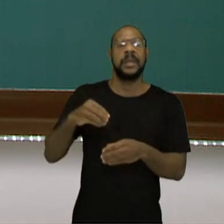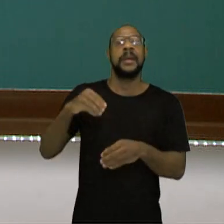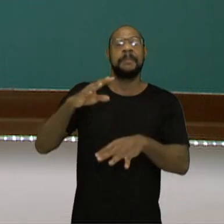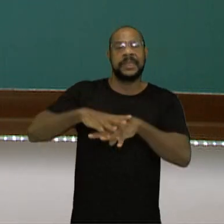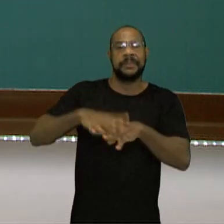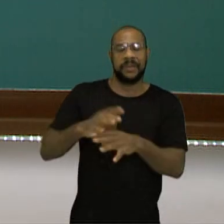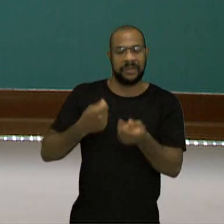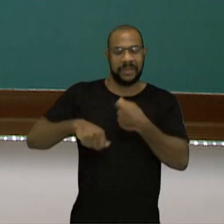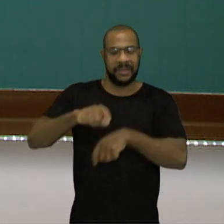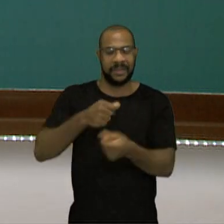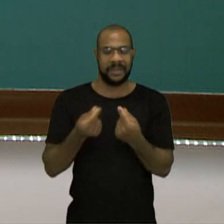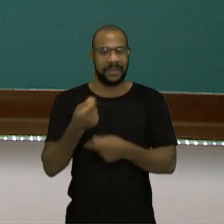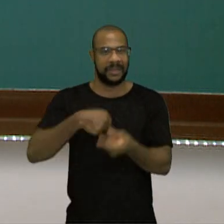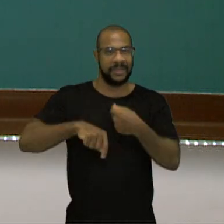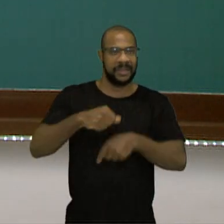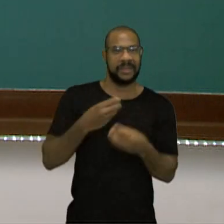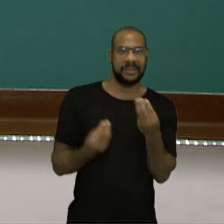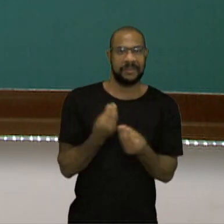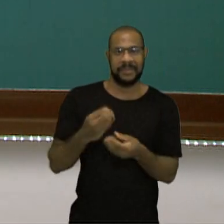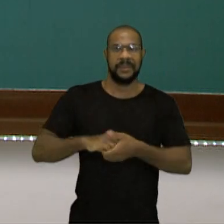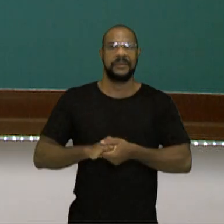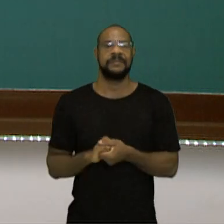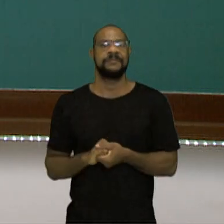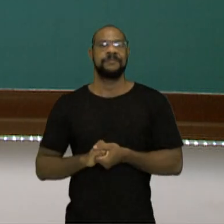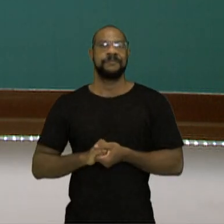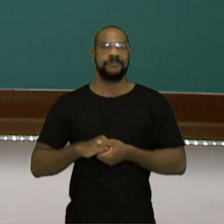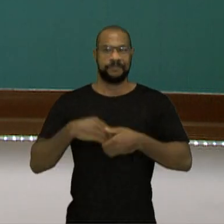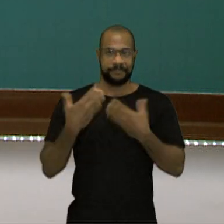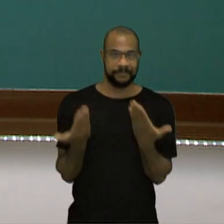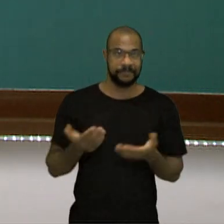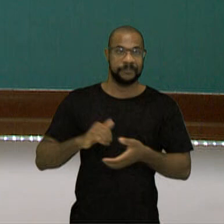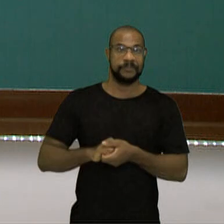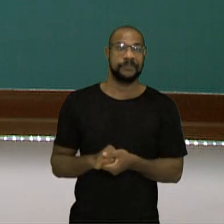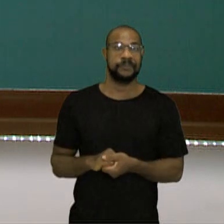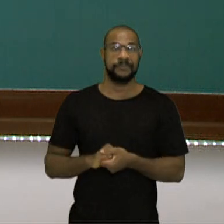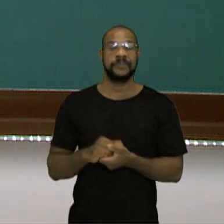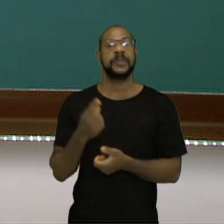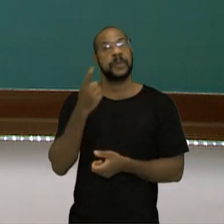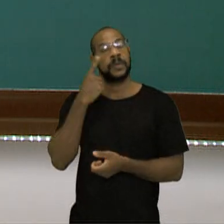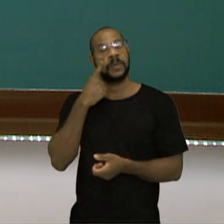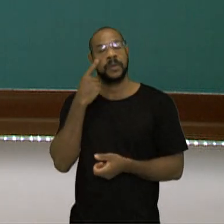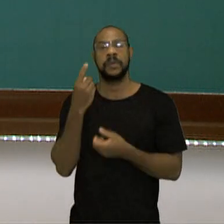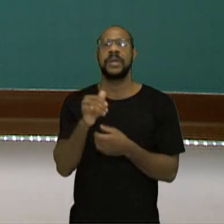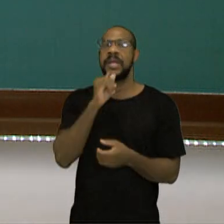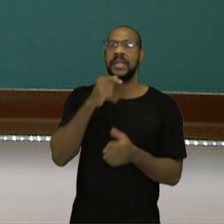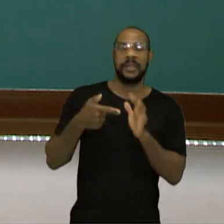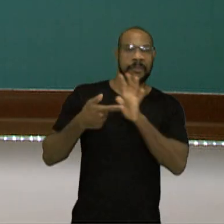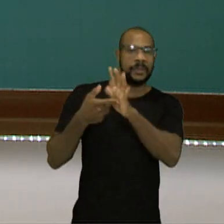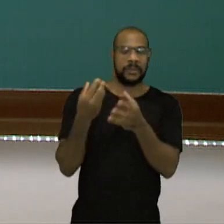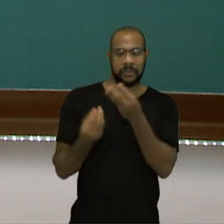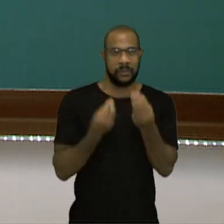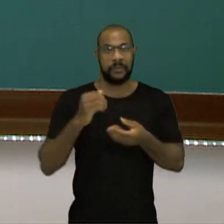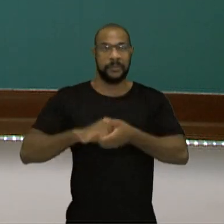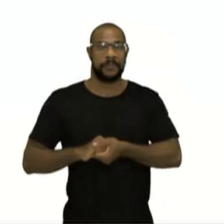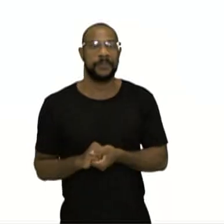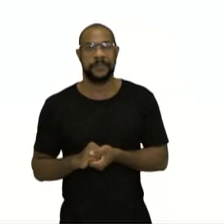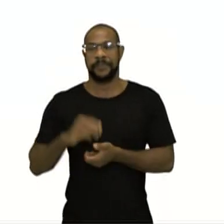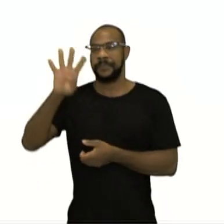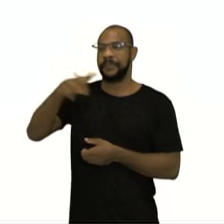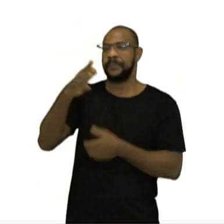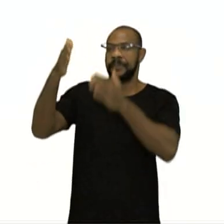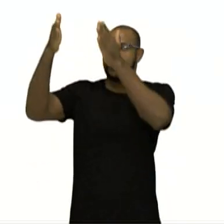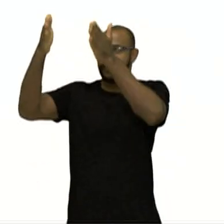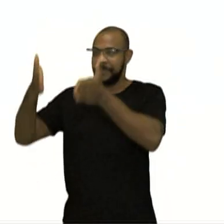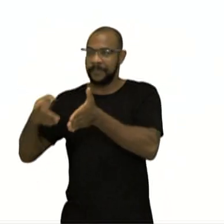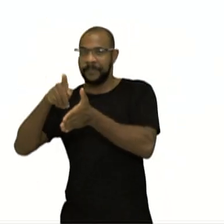quando a gente vai falar lá do saldo bancário. Então veja, ela é presente em várias situações da nossa vida. Então, por exemplo, numa